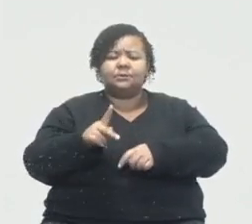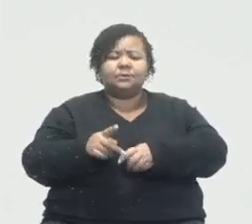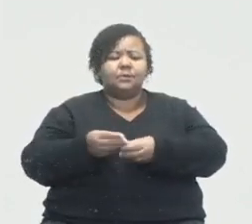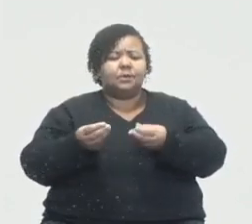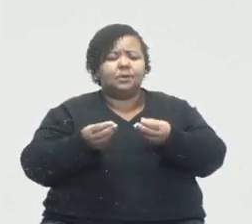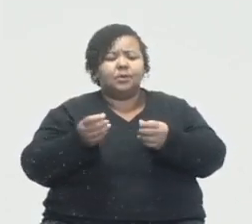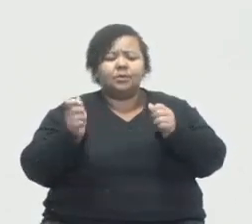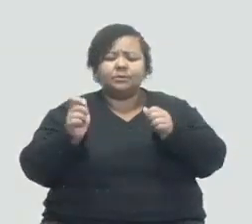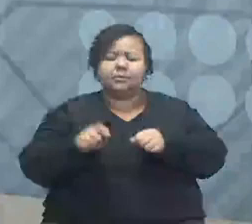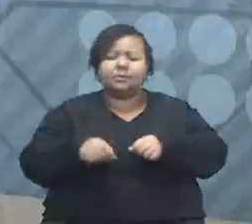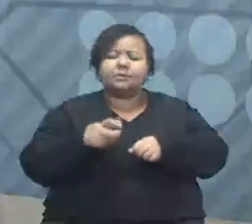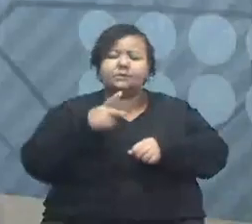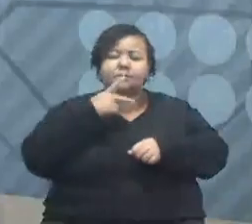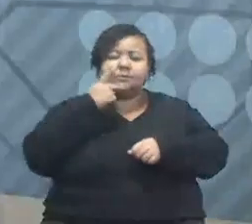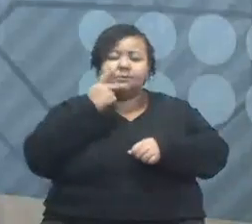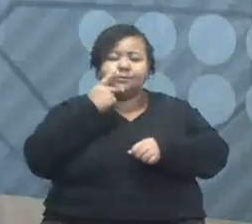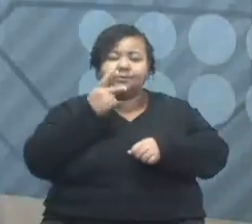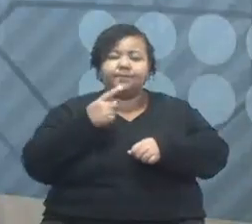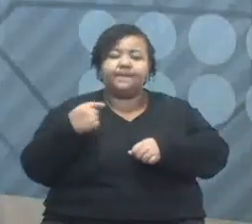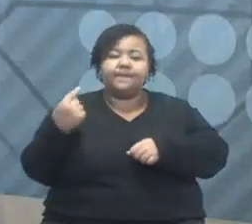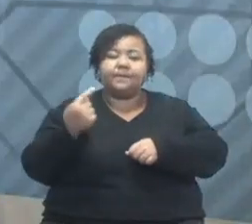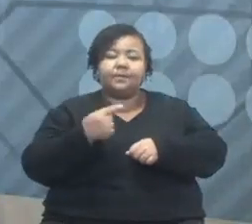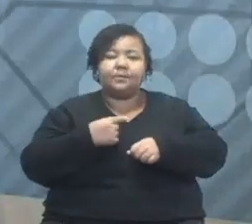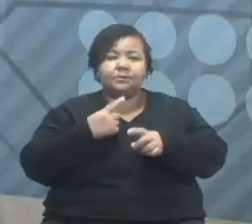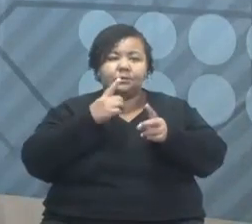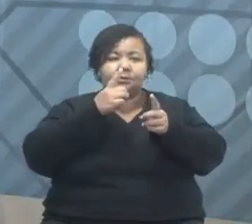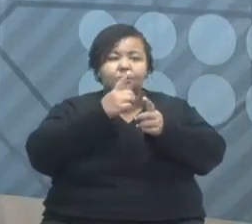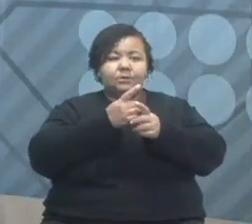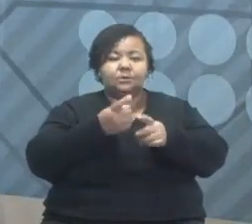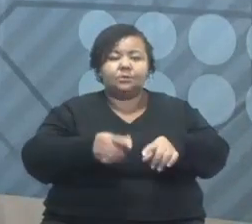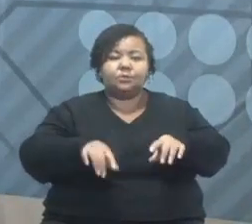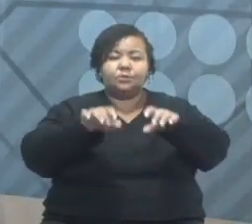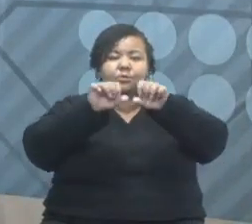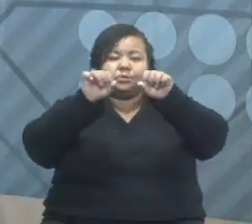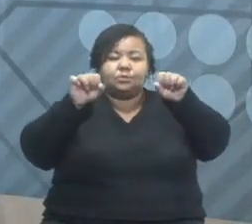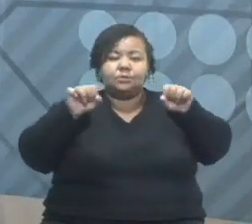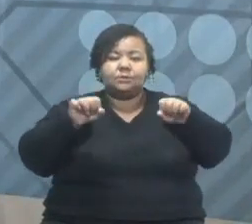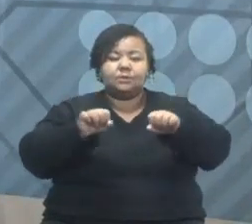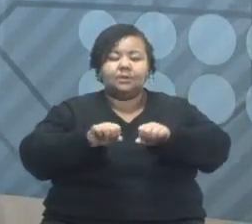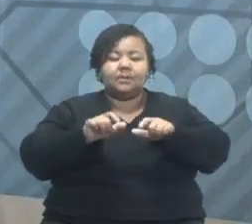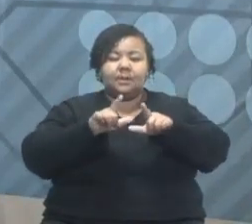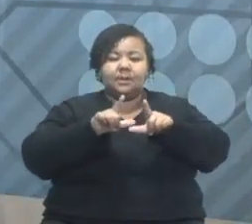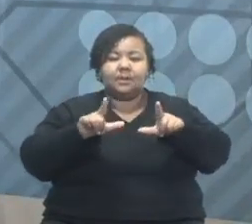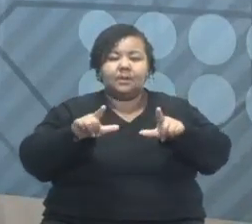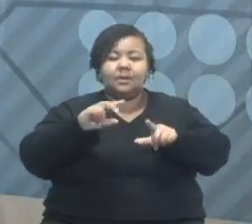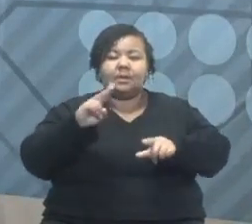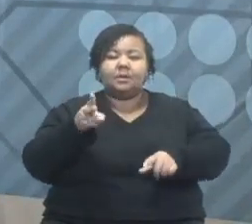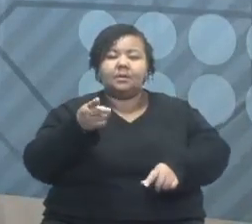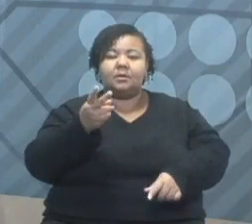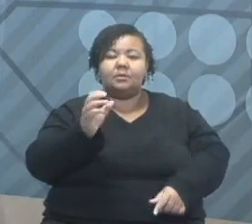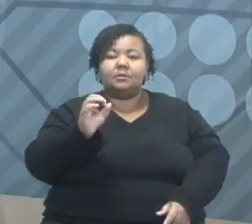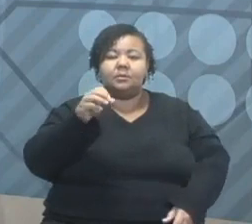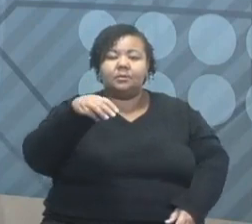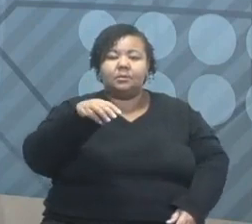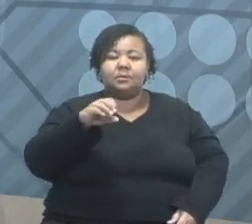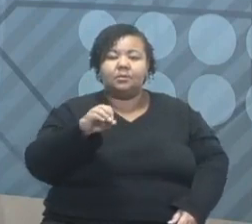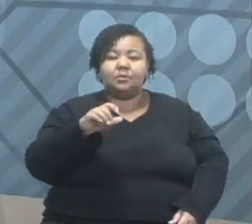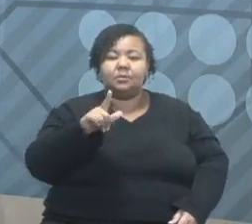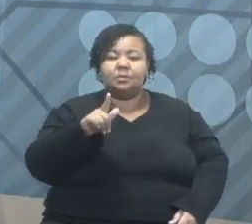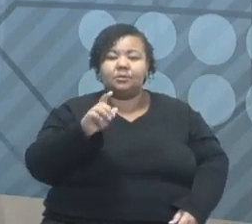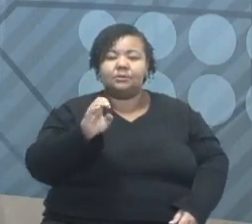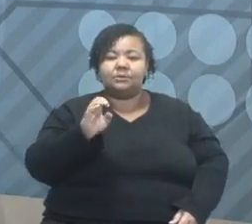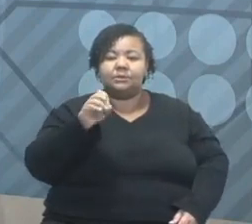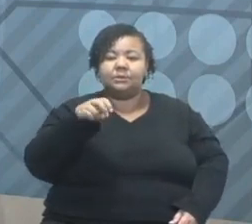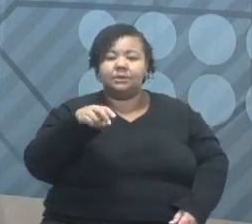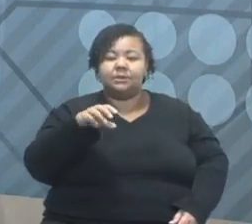fazer essa relação? Nós não chegamos ali numa situação de um sistema linear homogêneo. O que é um sistema linear homogêneo? O sistema linear